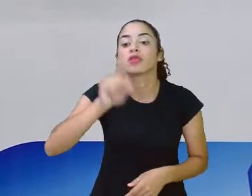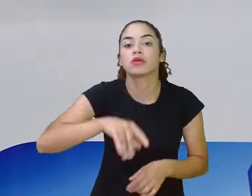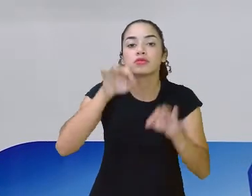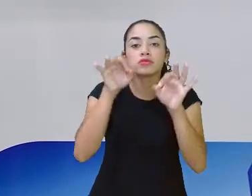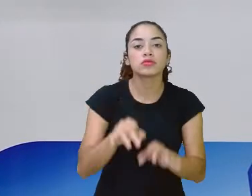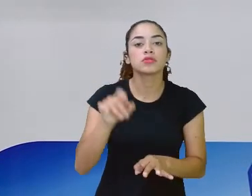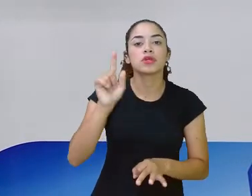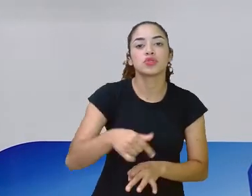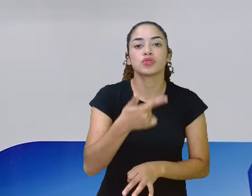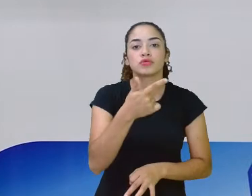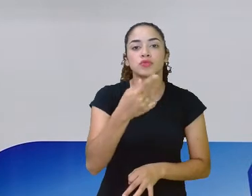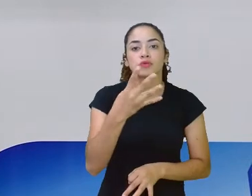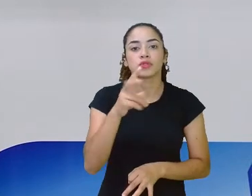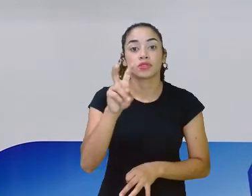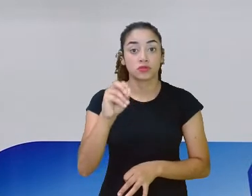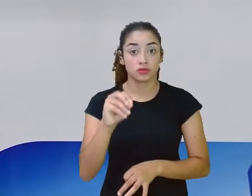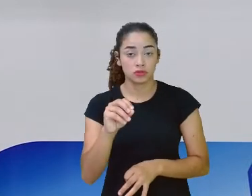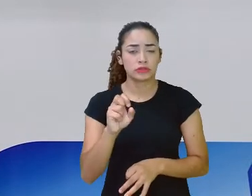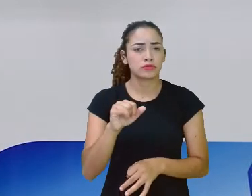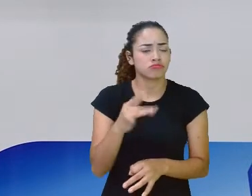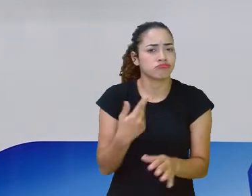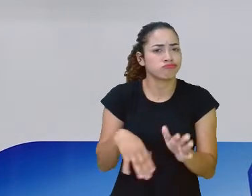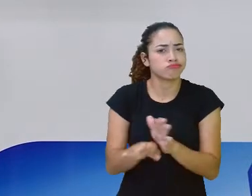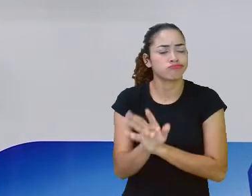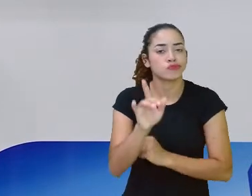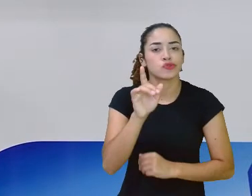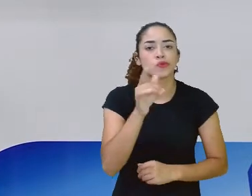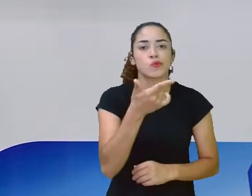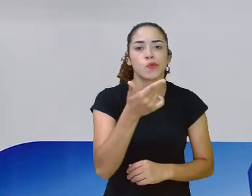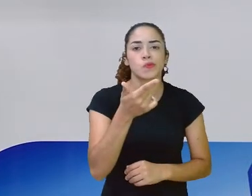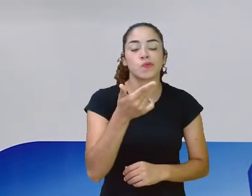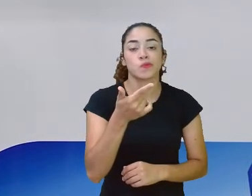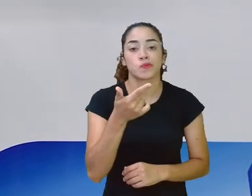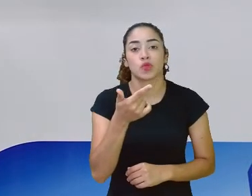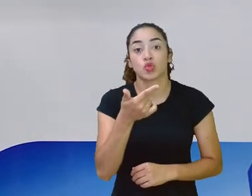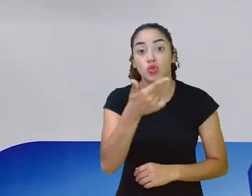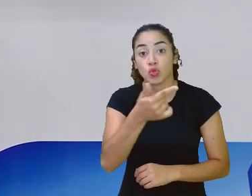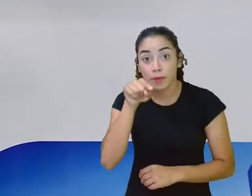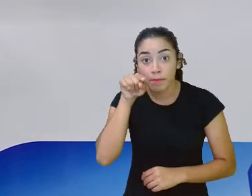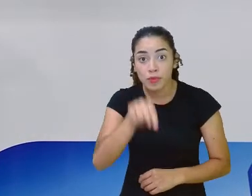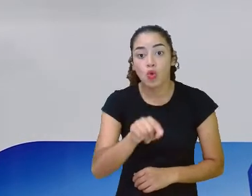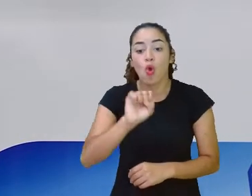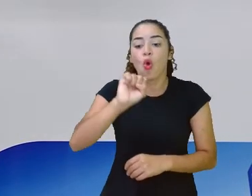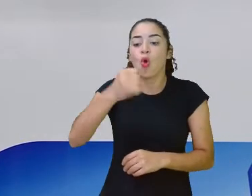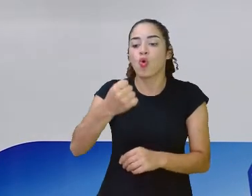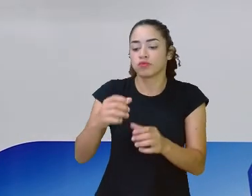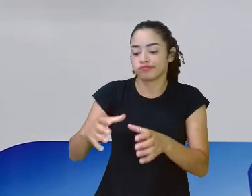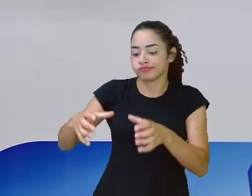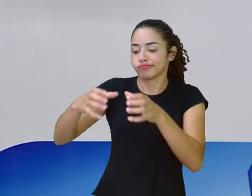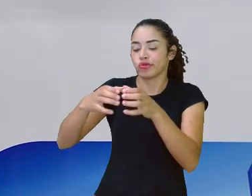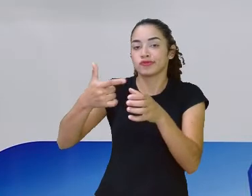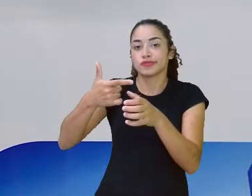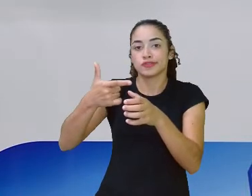2.450. Se eu cheguei 2.000 com 8 potes de 250 ml, eu vou complementar agora o